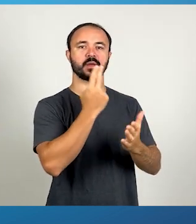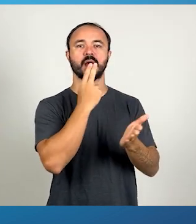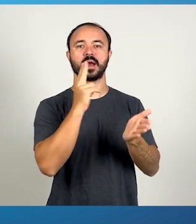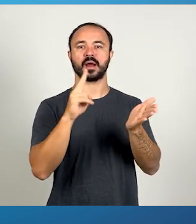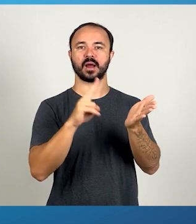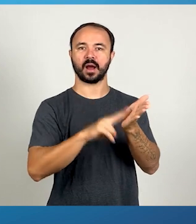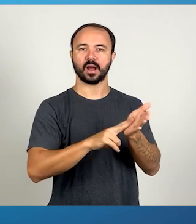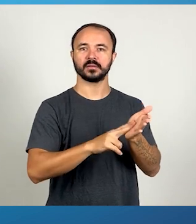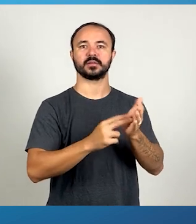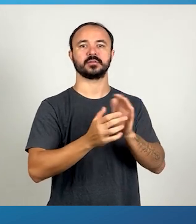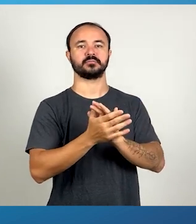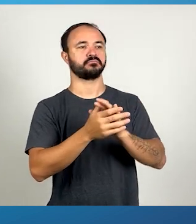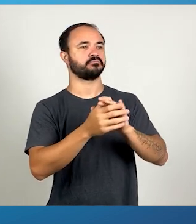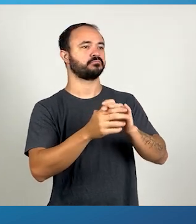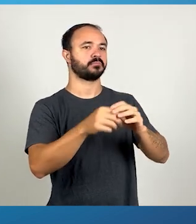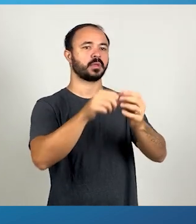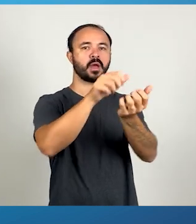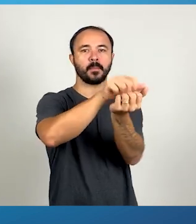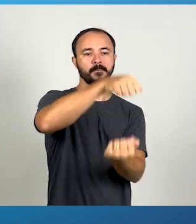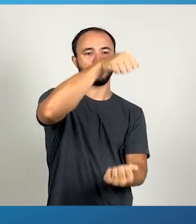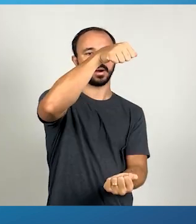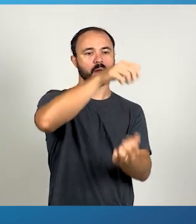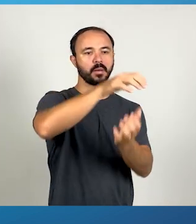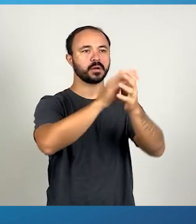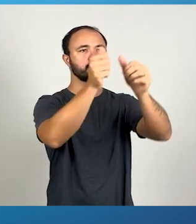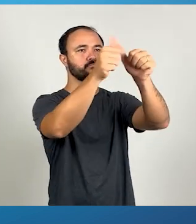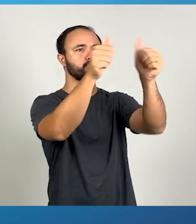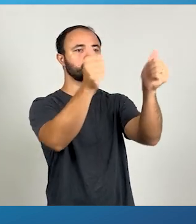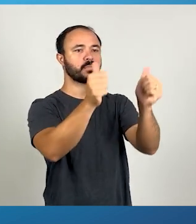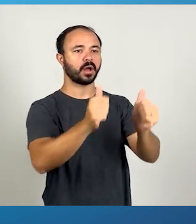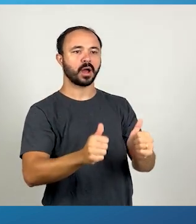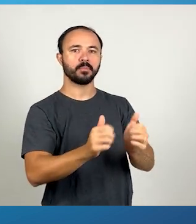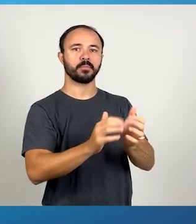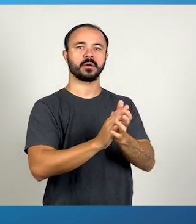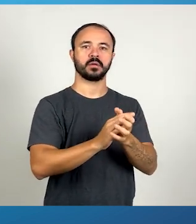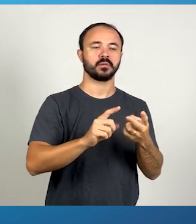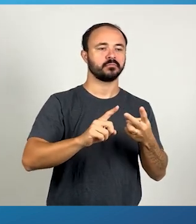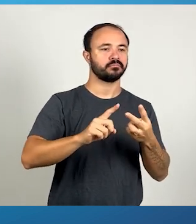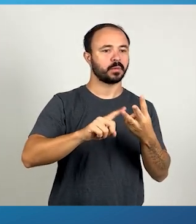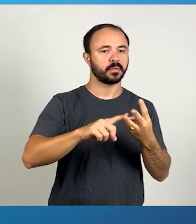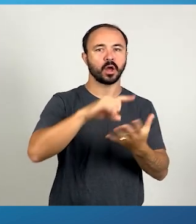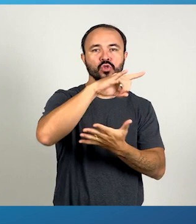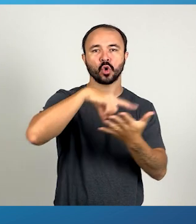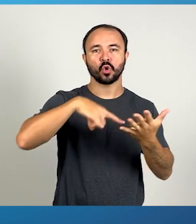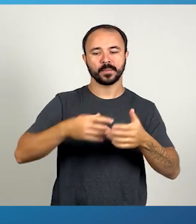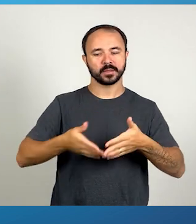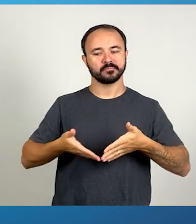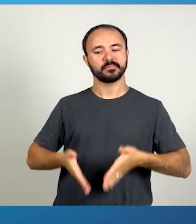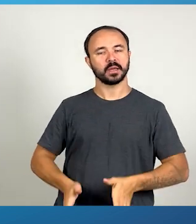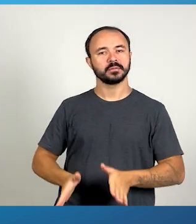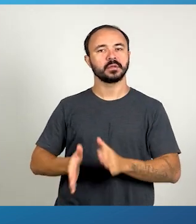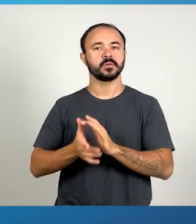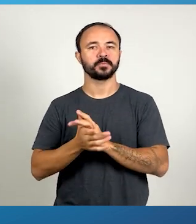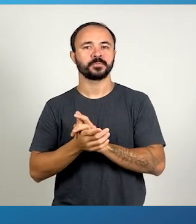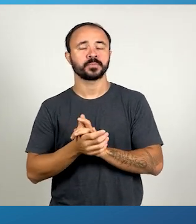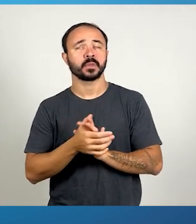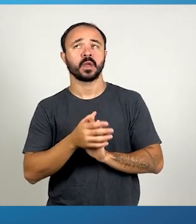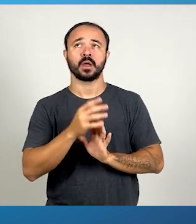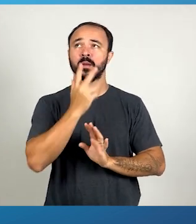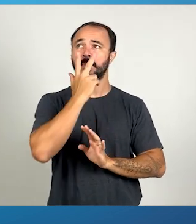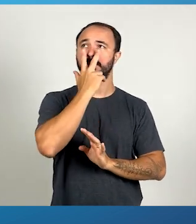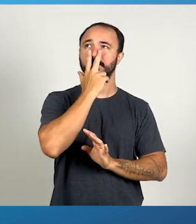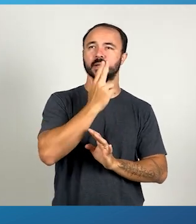diários, mapas, registros, certidões de nascimento. É como se